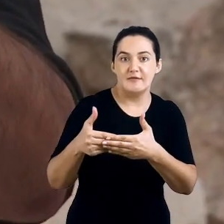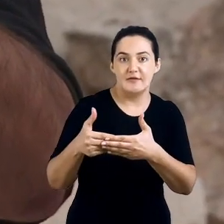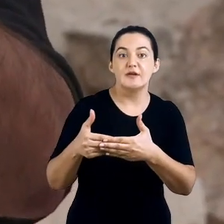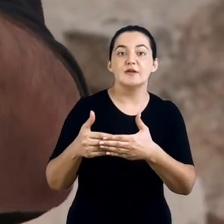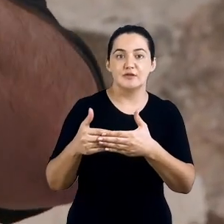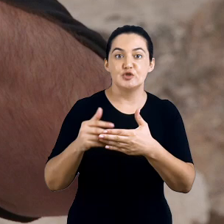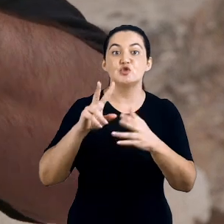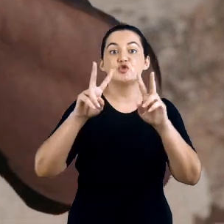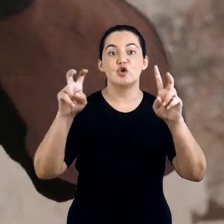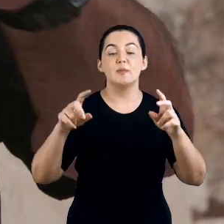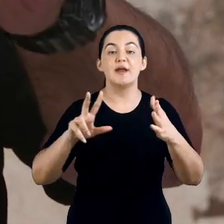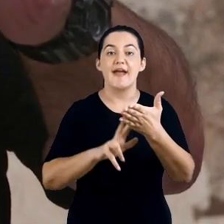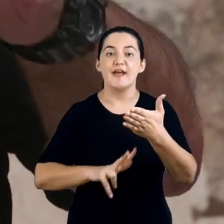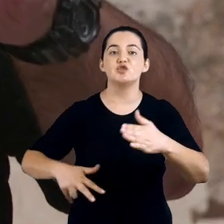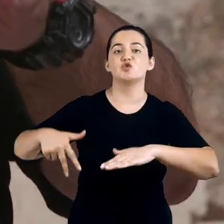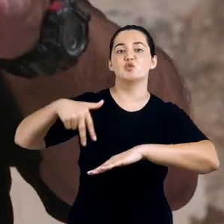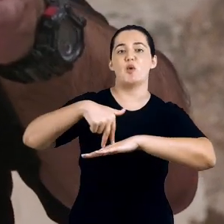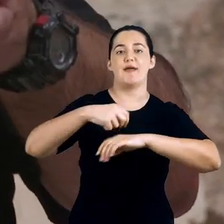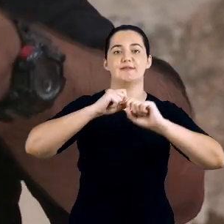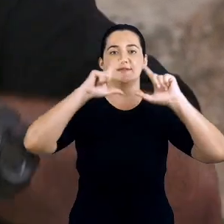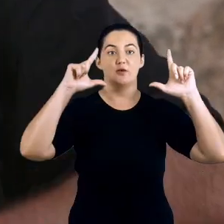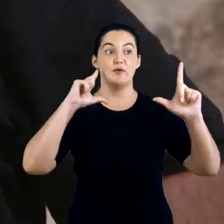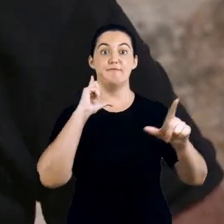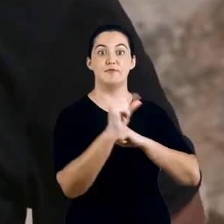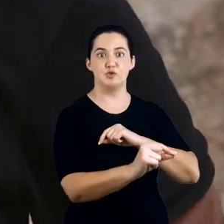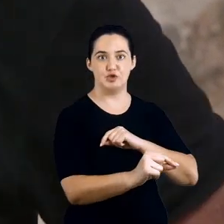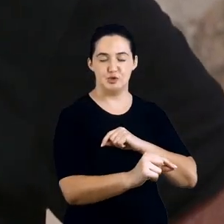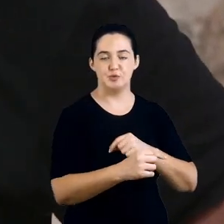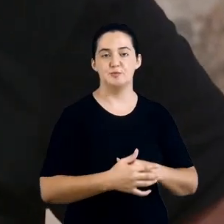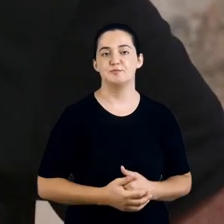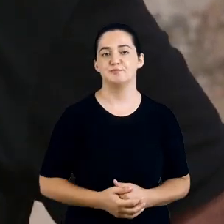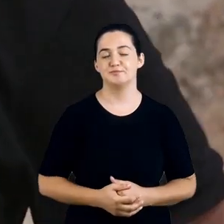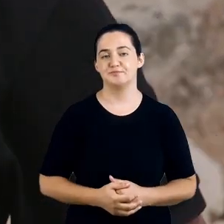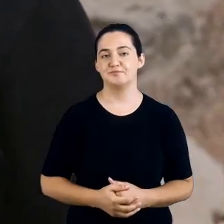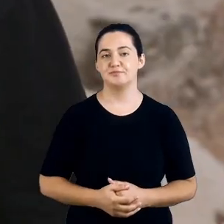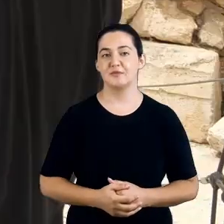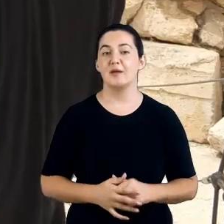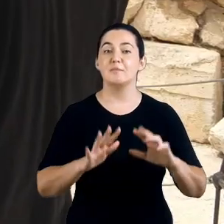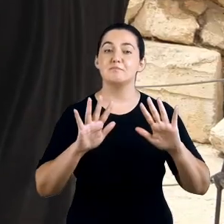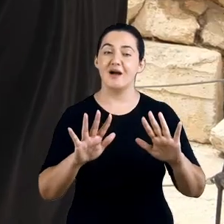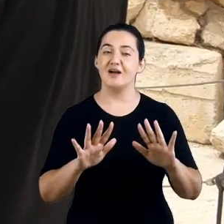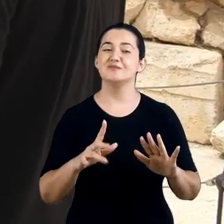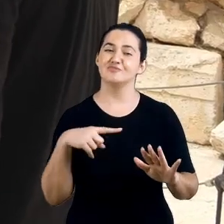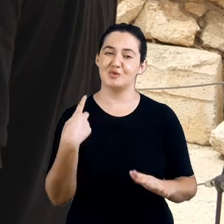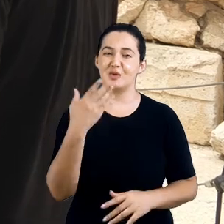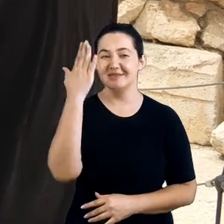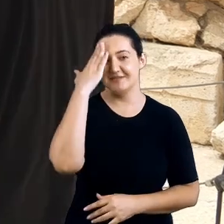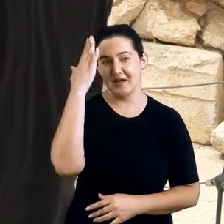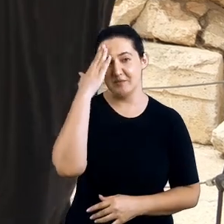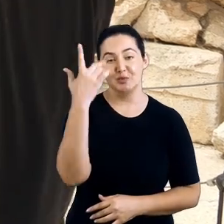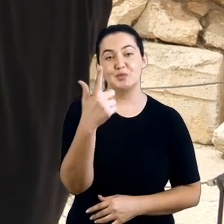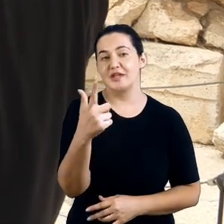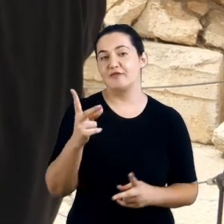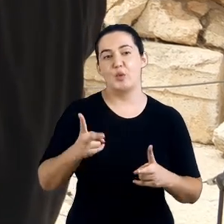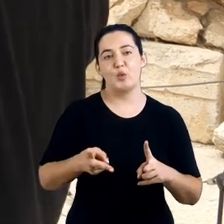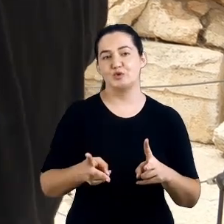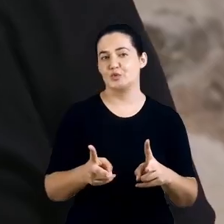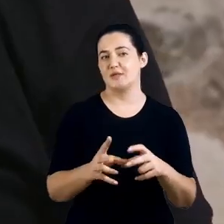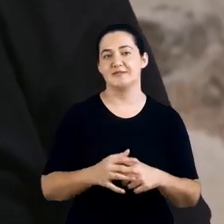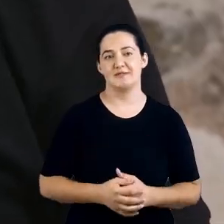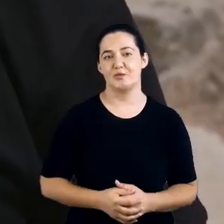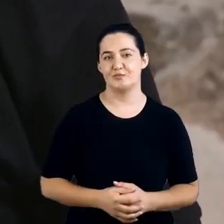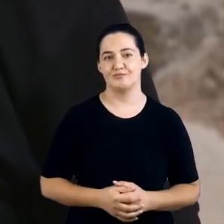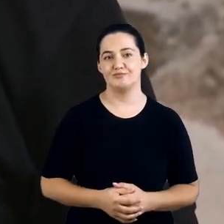dias, sobre a ressurreição e fugiu. No entanto, como sabemos, não houve continuação para